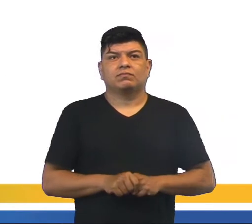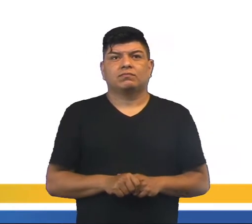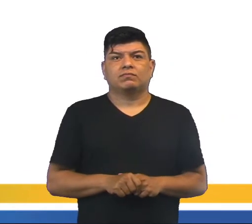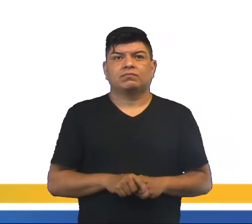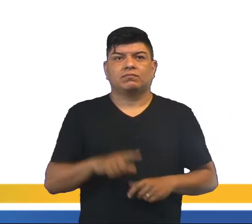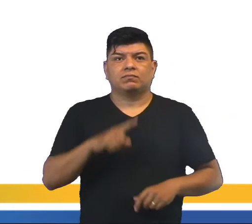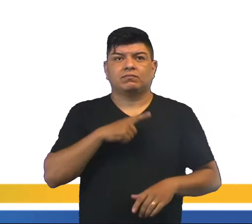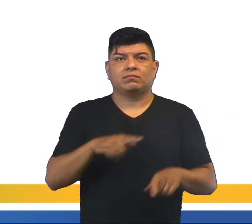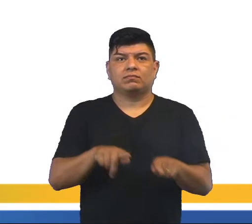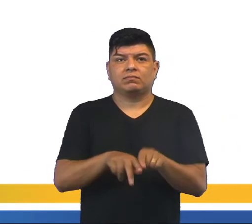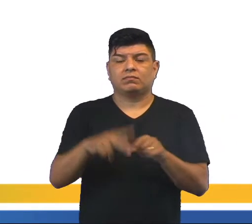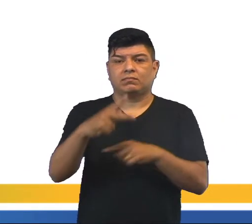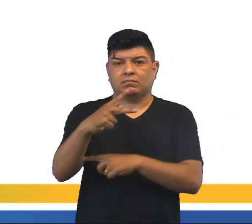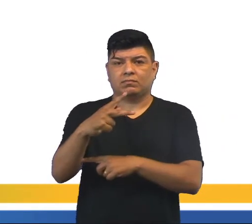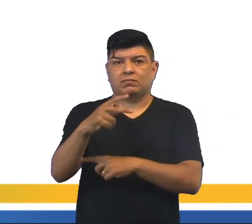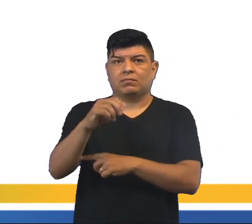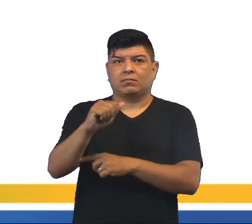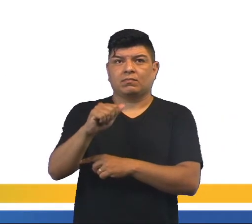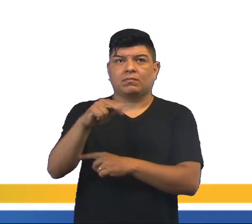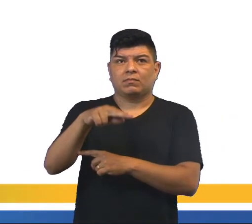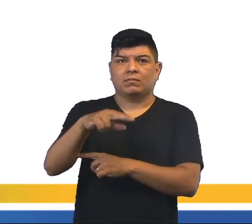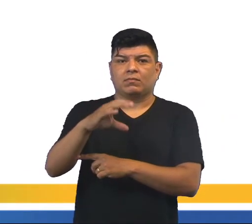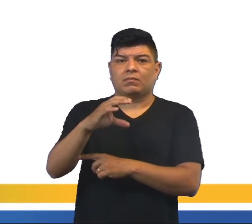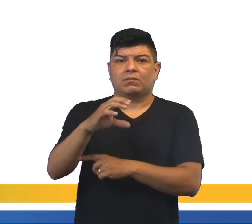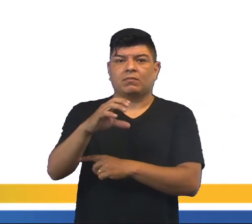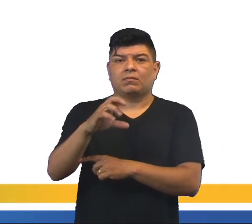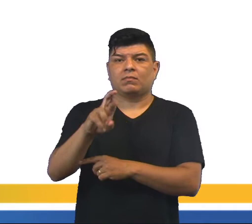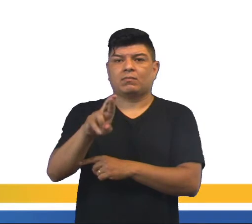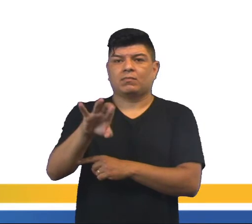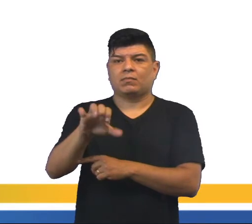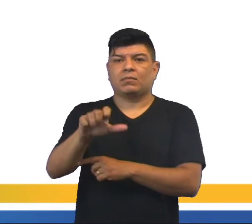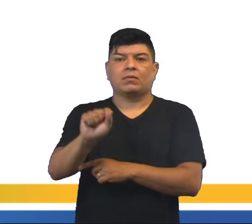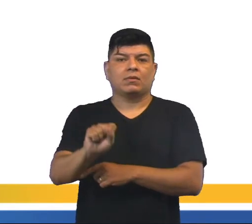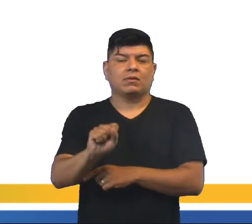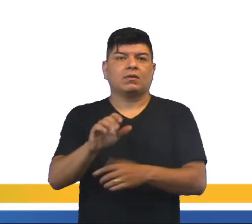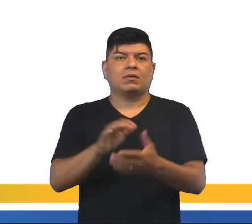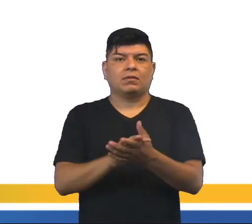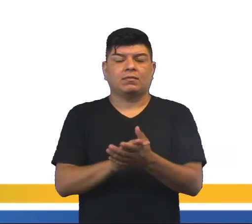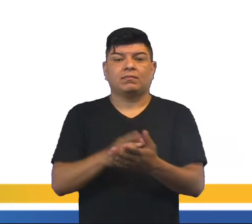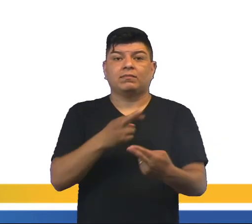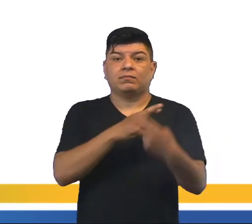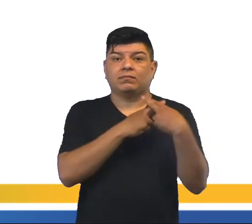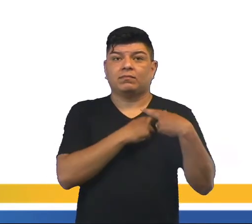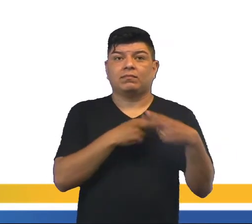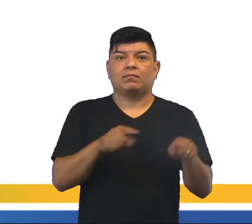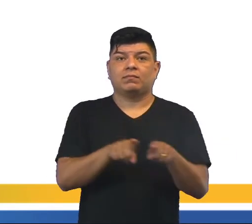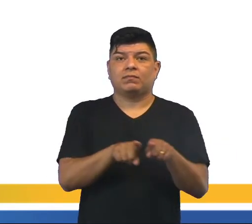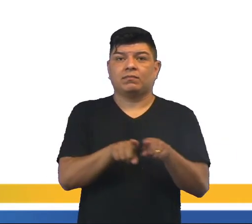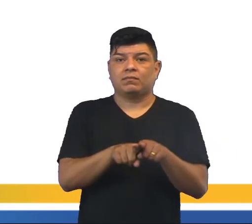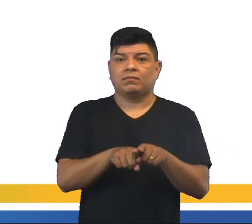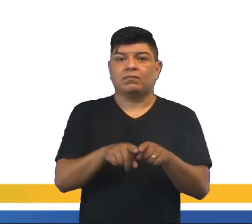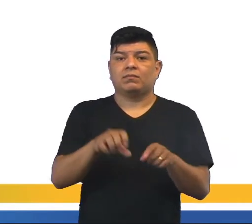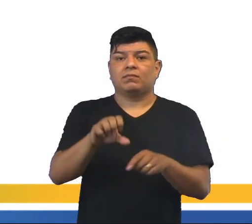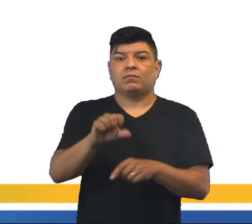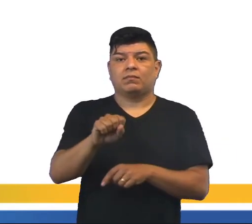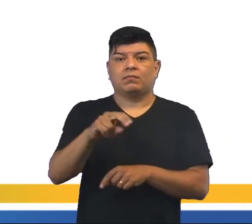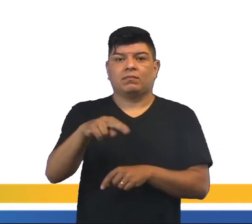Temos também o pâncreas, as glândulas mistas, ou seja, possui funções endócrinas e